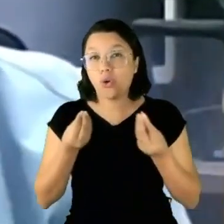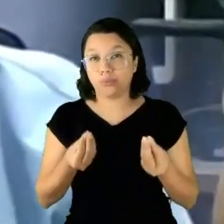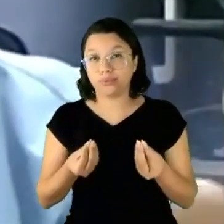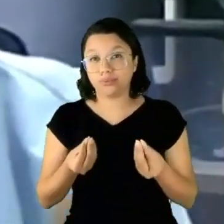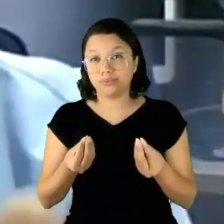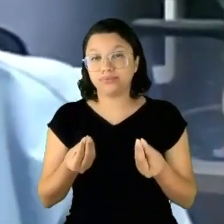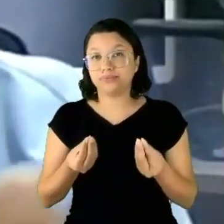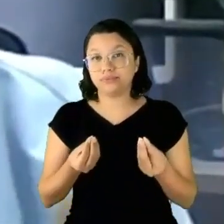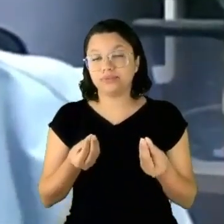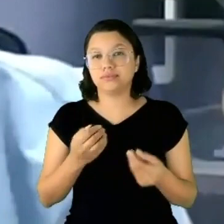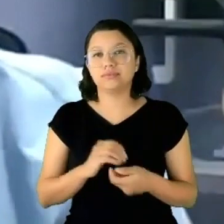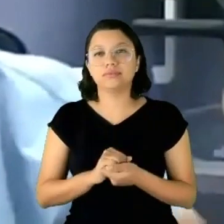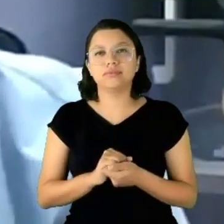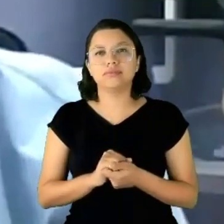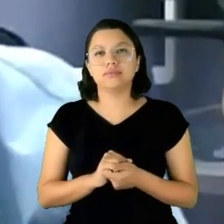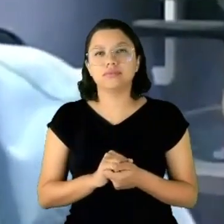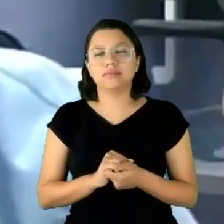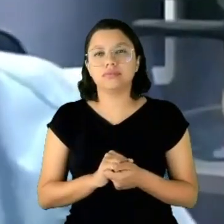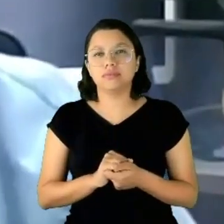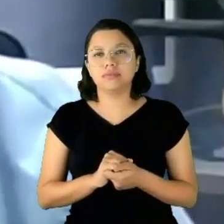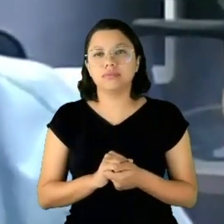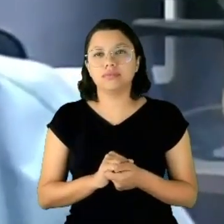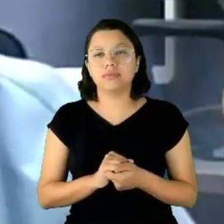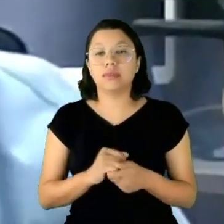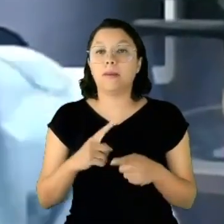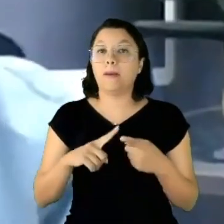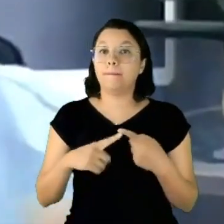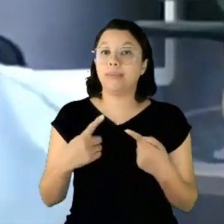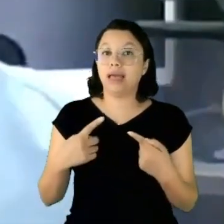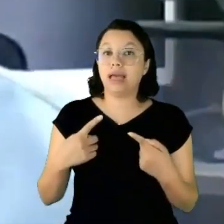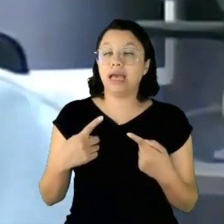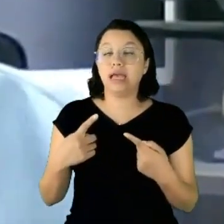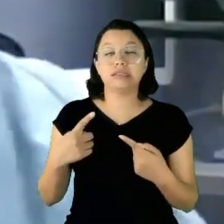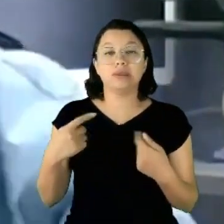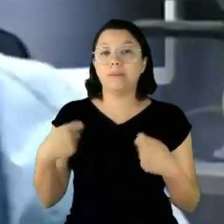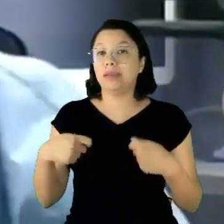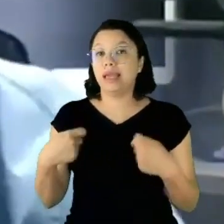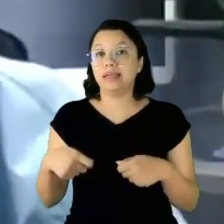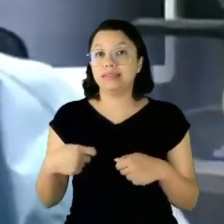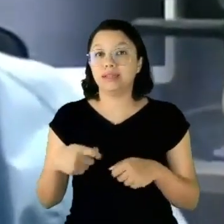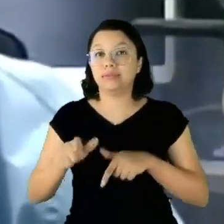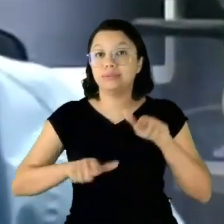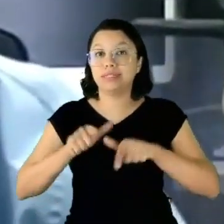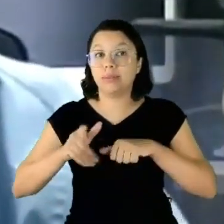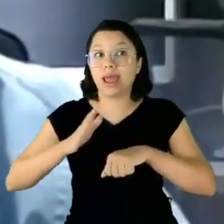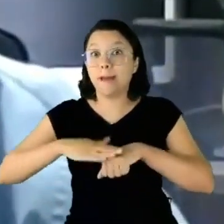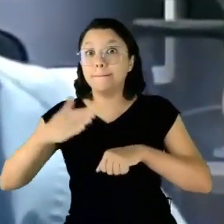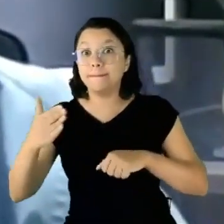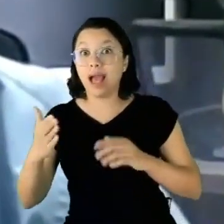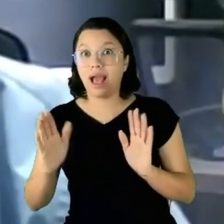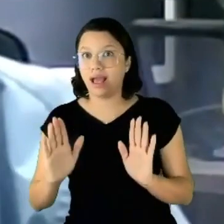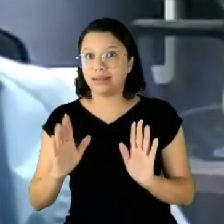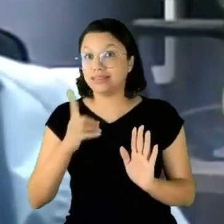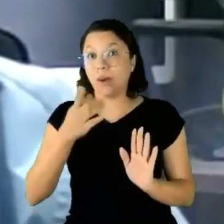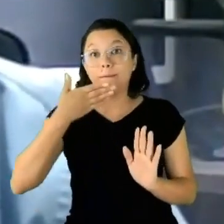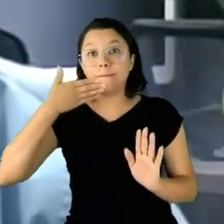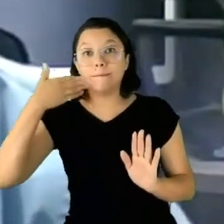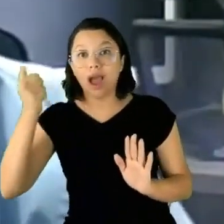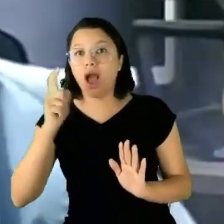ser mais eficientes sem trabalhar mais? E esse é o desafio que eu gostaria de colocar para vocês, porque